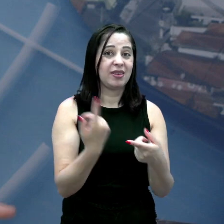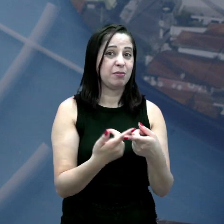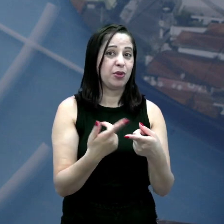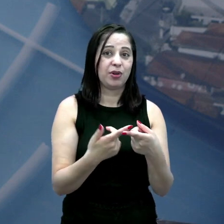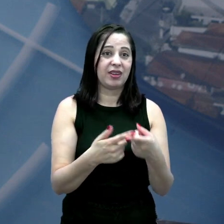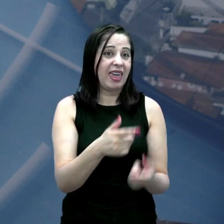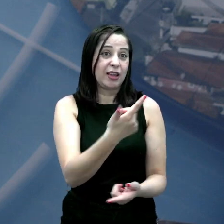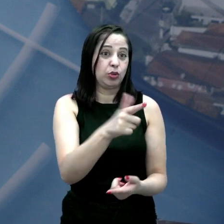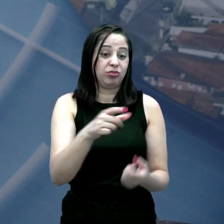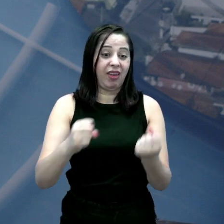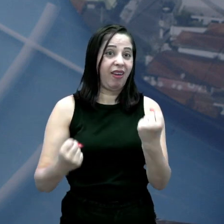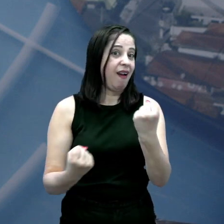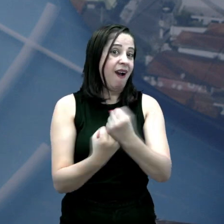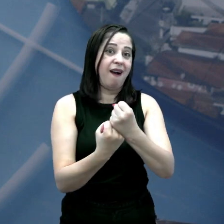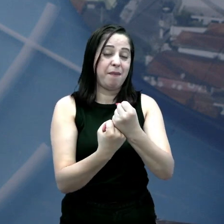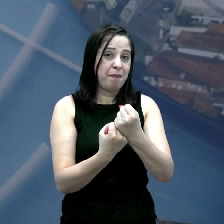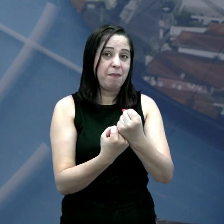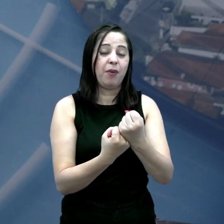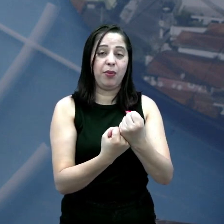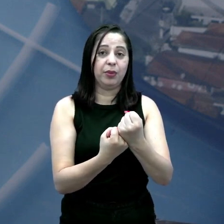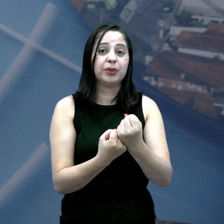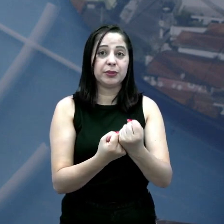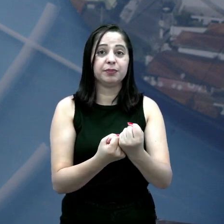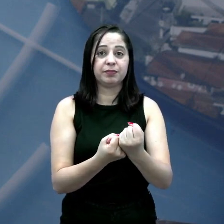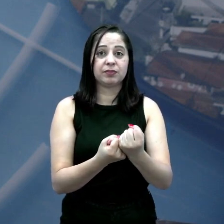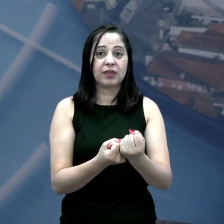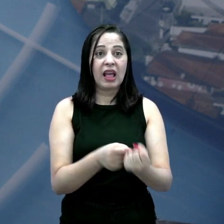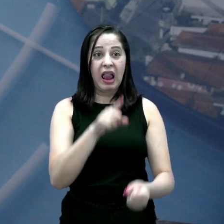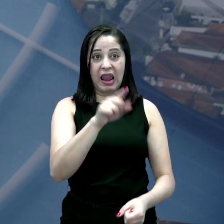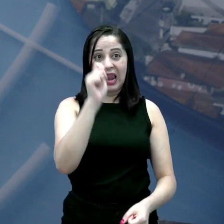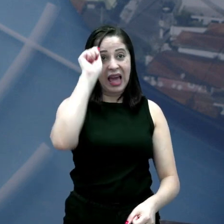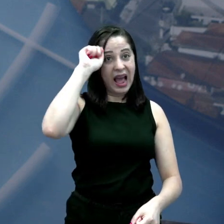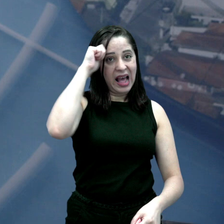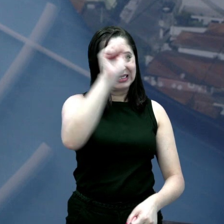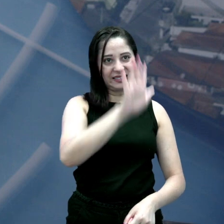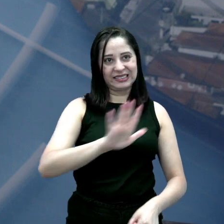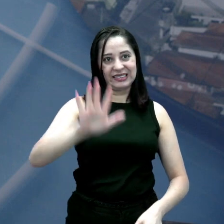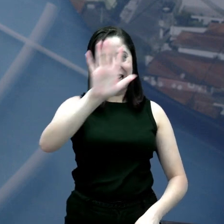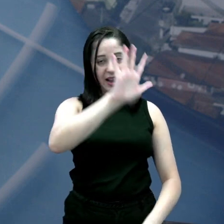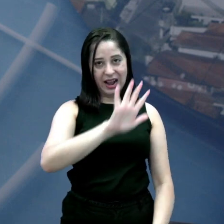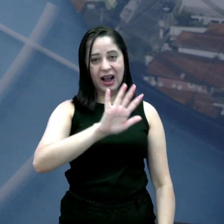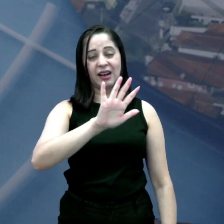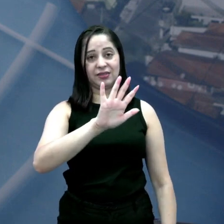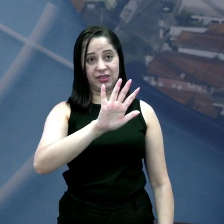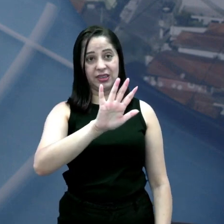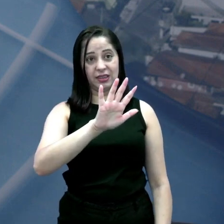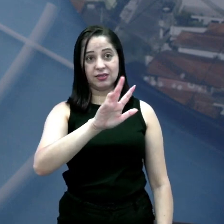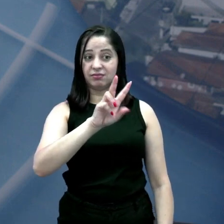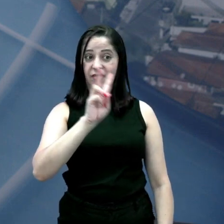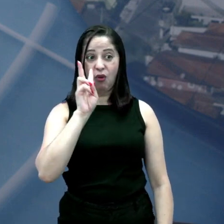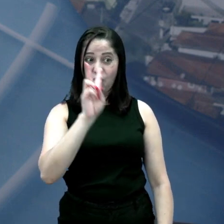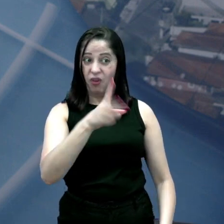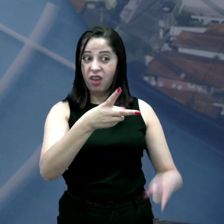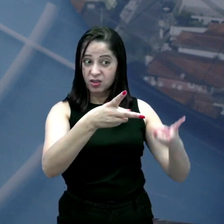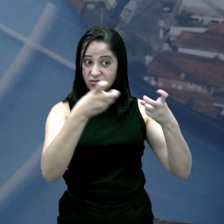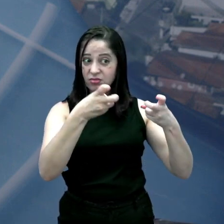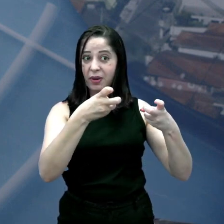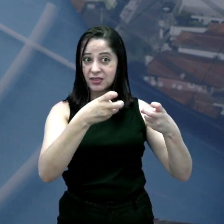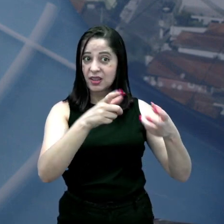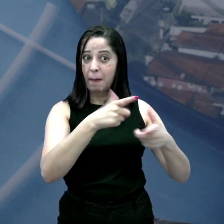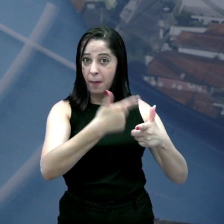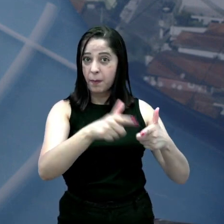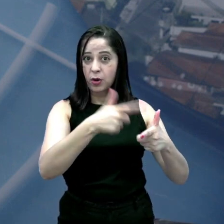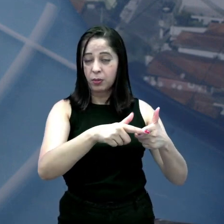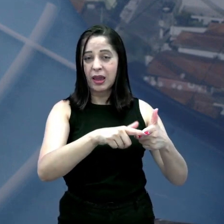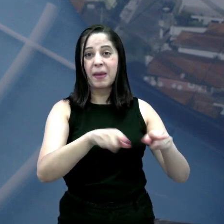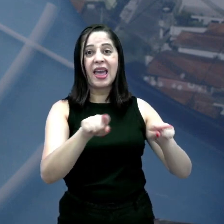não tem aquele suporte mesmo. A gente vê na África, né, por exemplo, e muitas pessoas que têm essa questão,